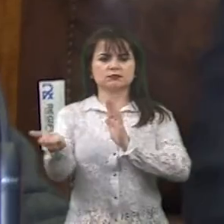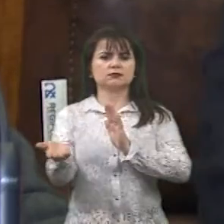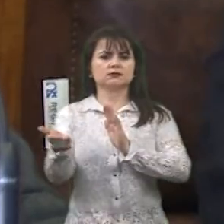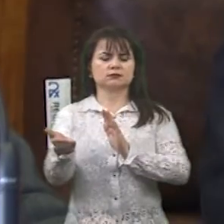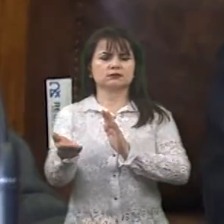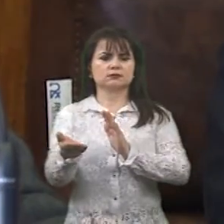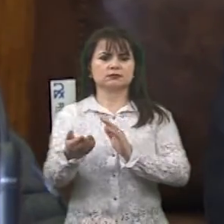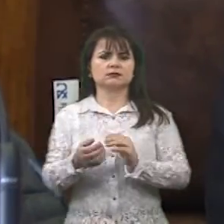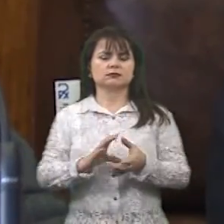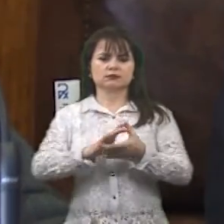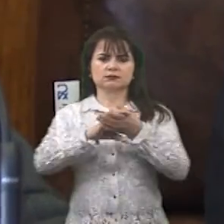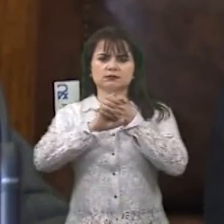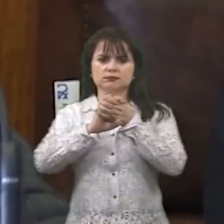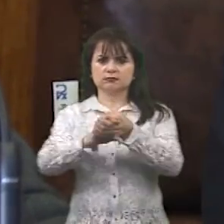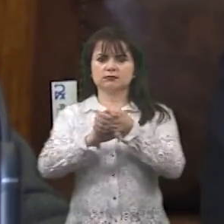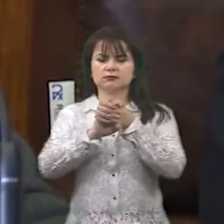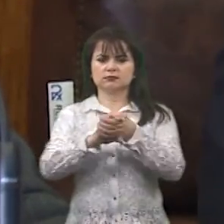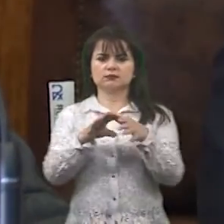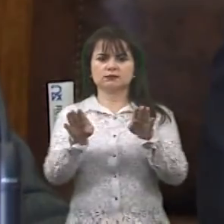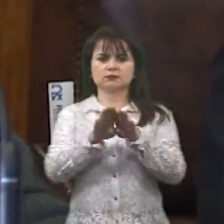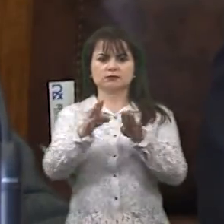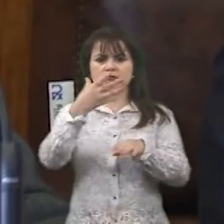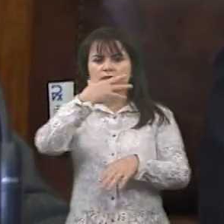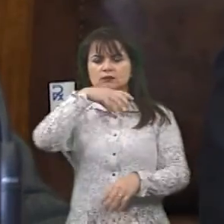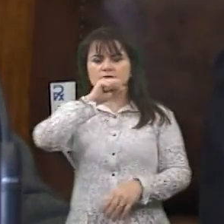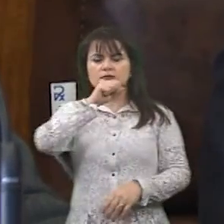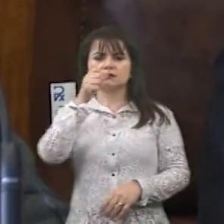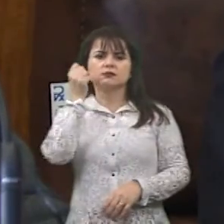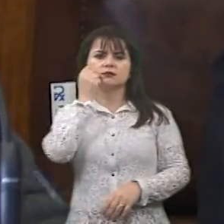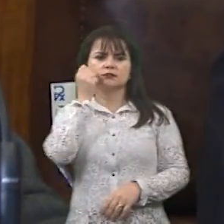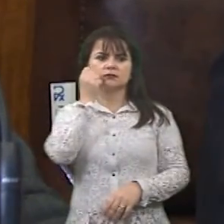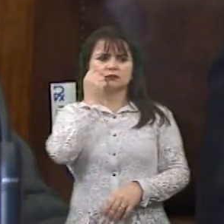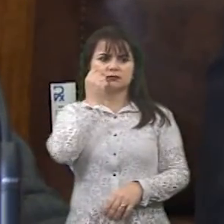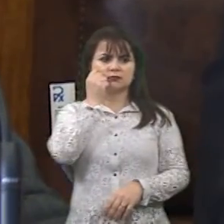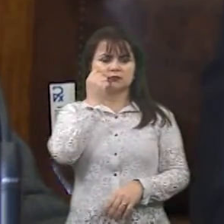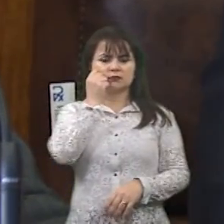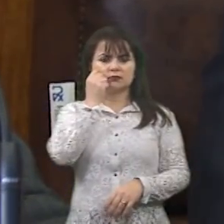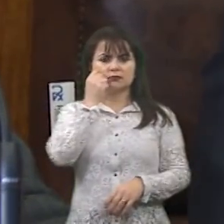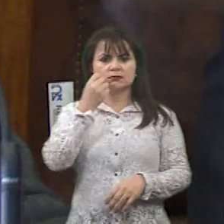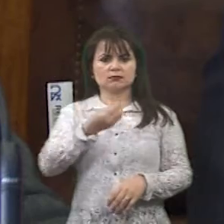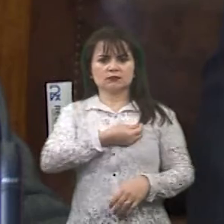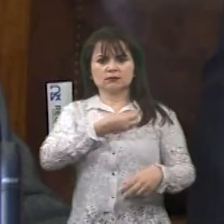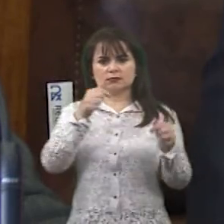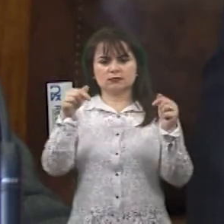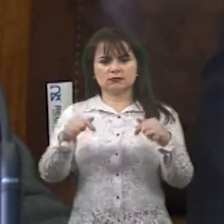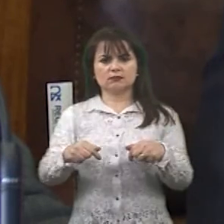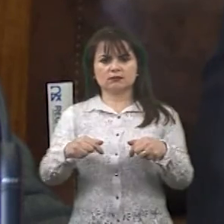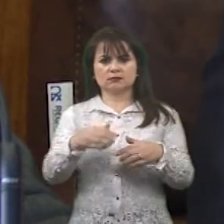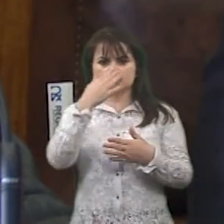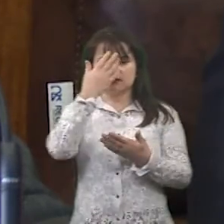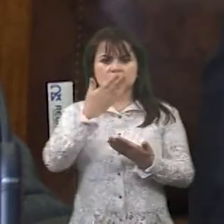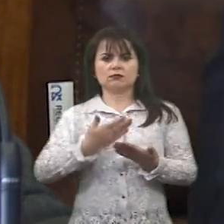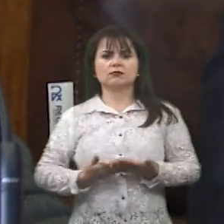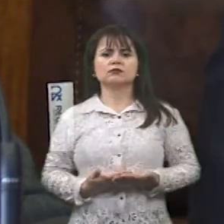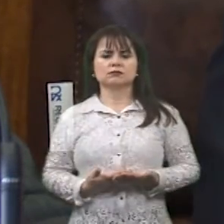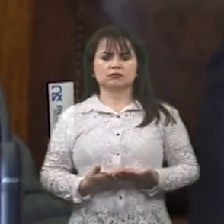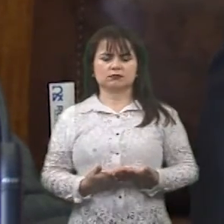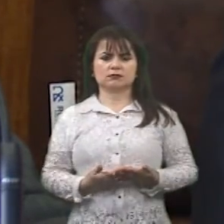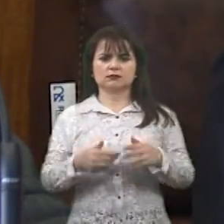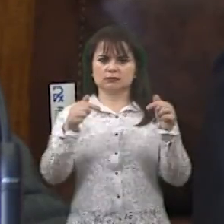parabéns também aos pais aqui presentes por depositar confiança nessa